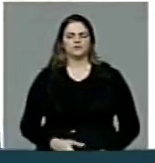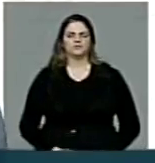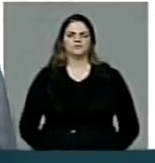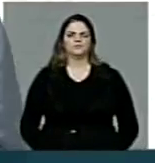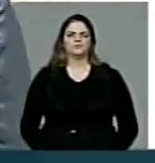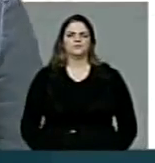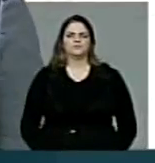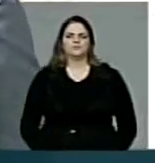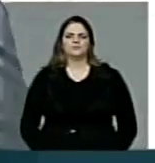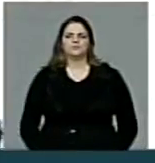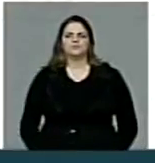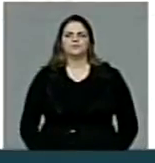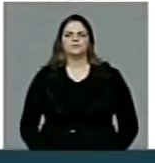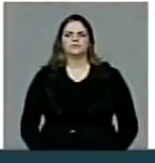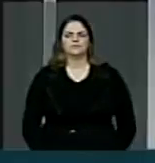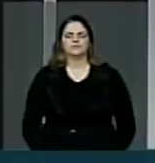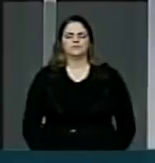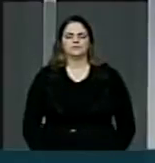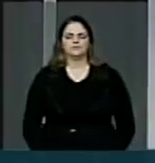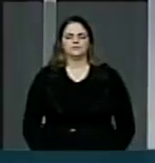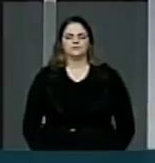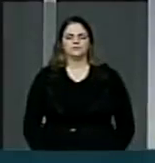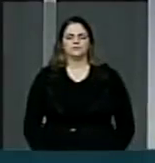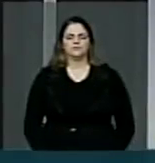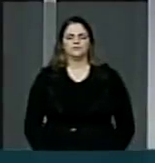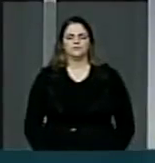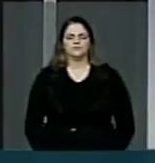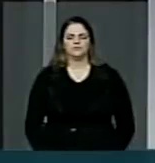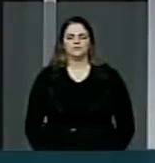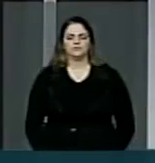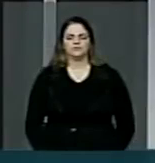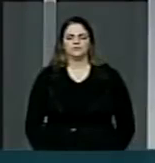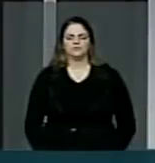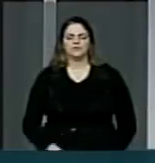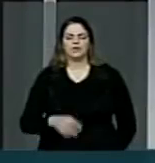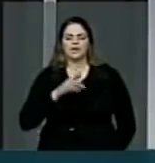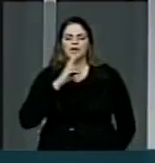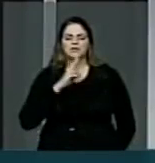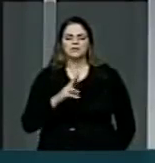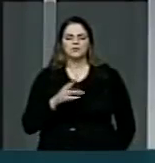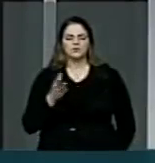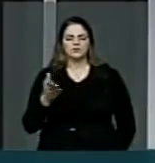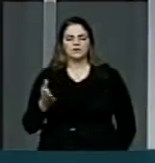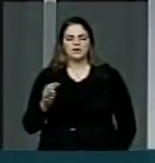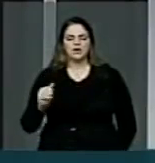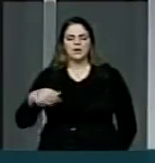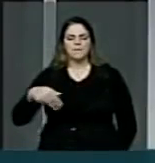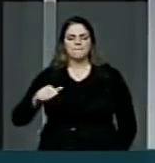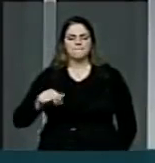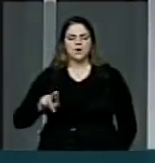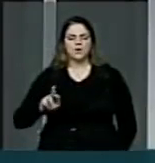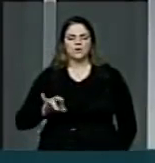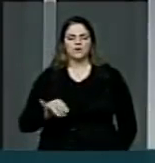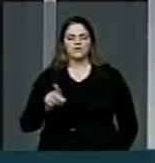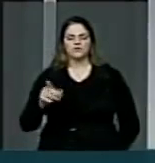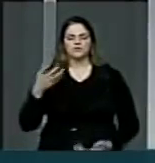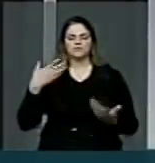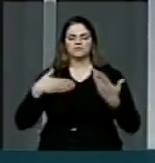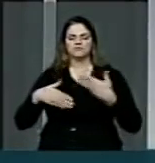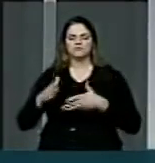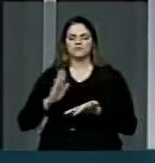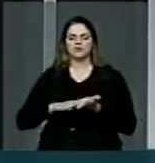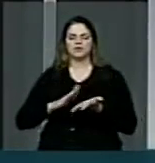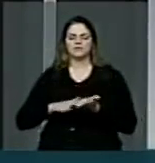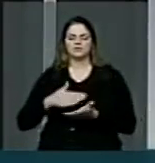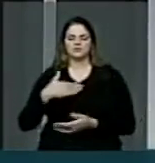Senhoria. Eu agradeço, vou ouvir sim a senhora com todo prazer, mas antes quer dizer ao deputado Amaury que o elogio que Vossa Excelência dirigiu a esse